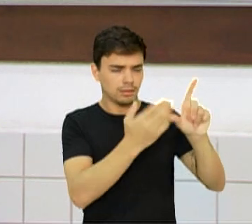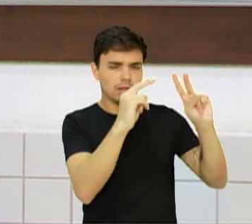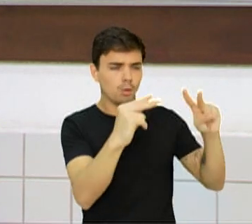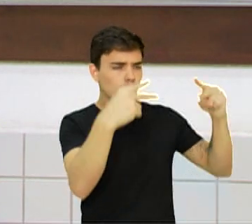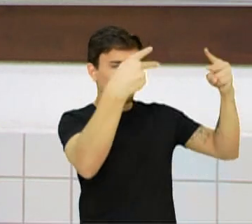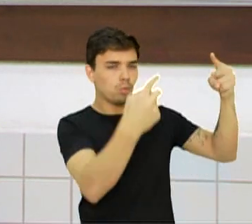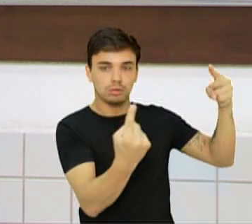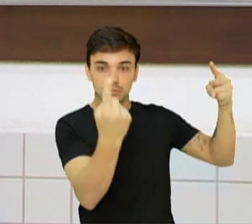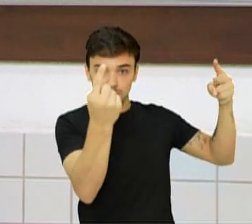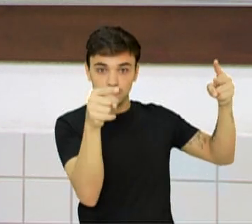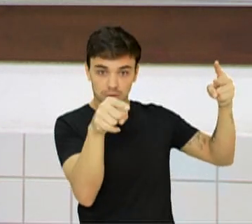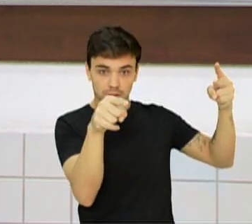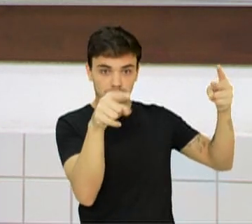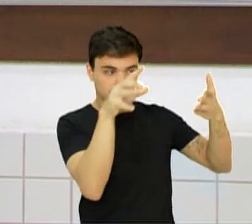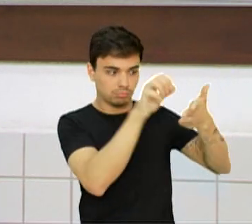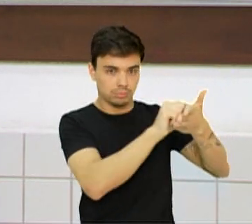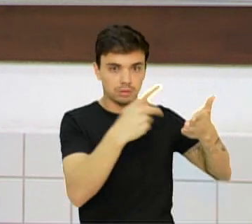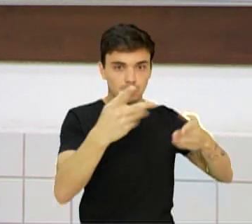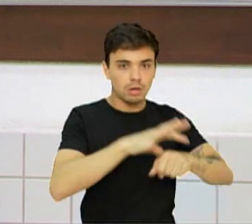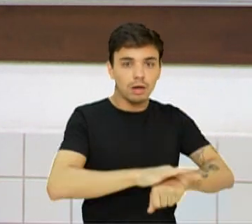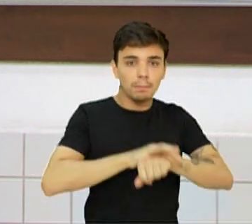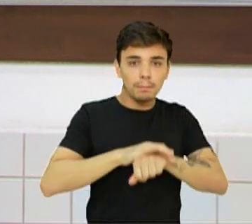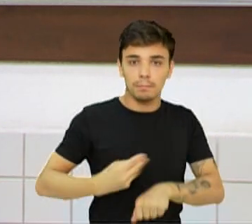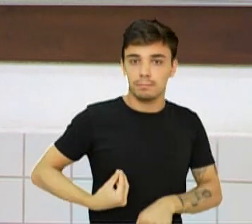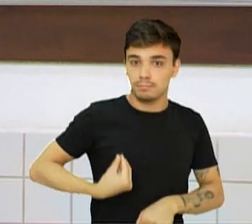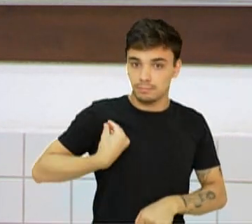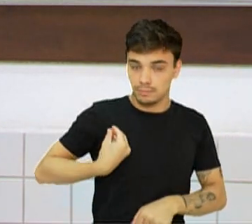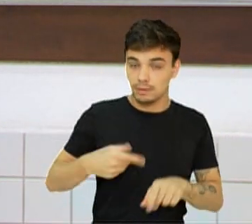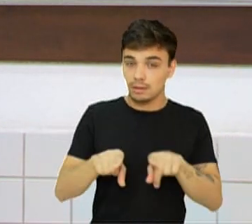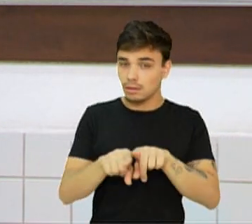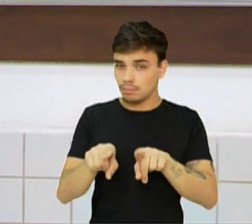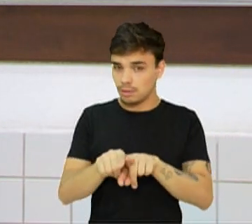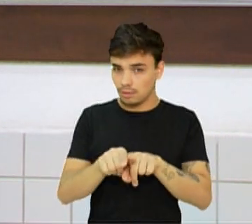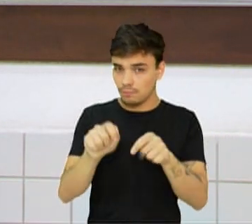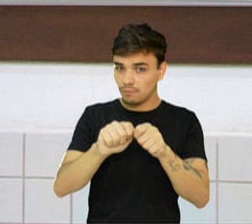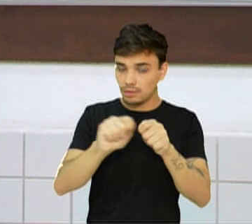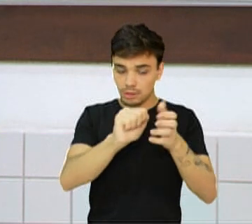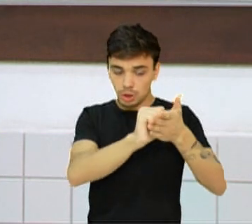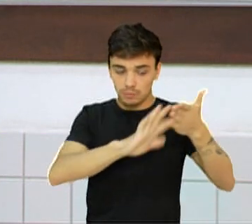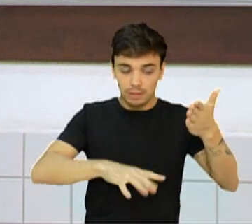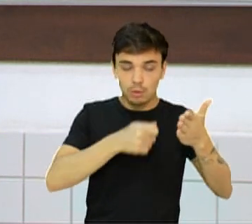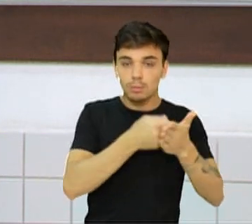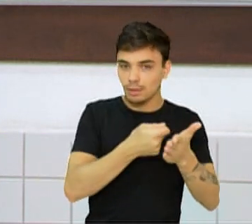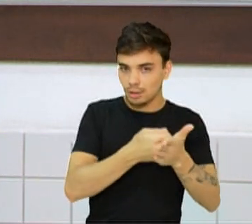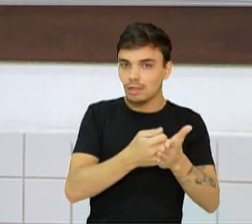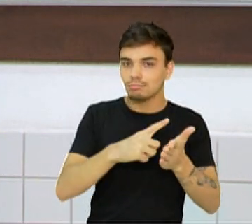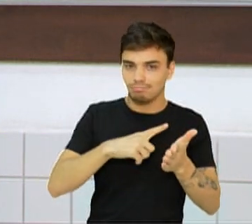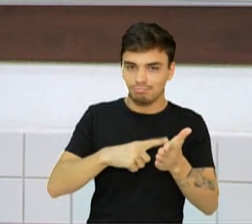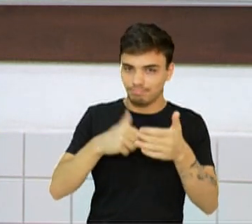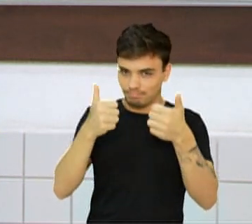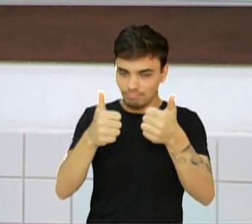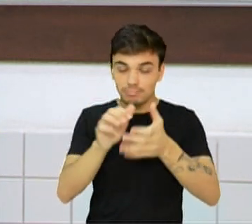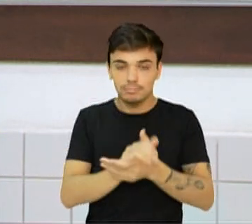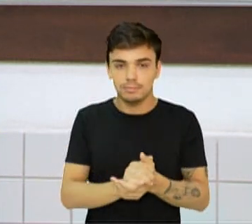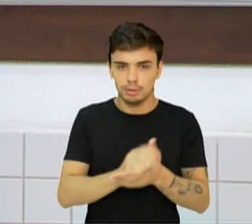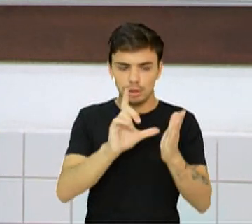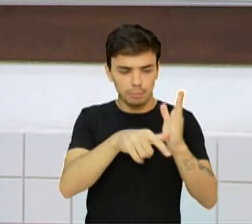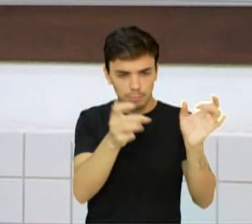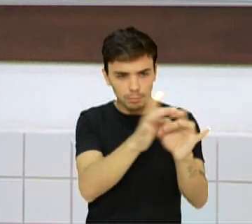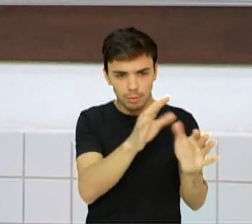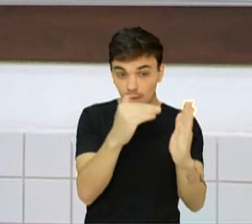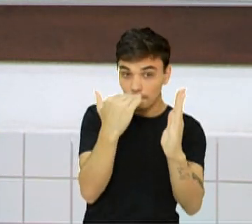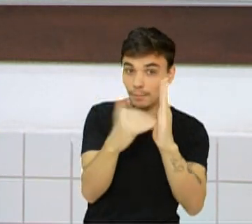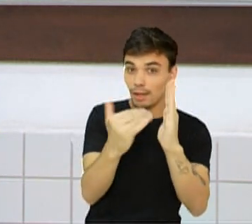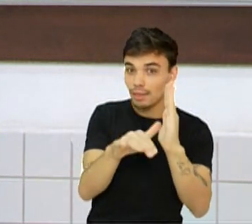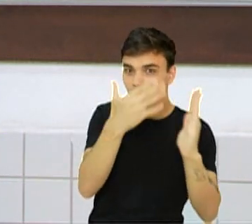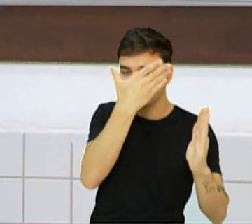para você registrar sua presença, tá? E fazer a atividade obrigatória logo em seguida, ok? E enviar, não vai esquecer de